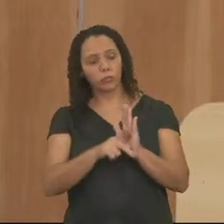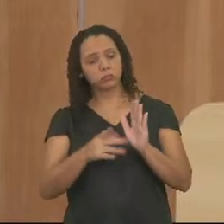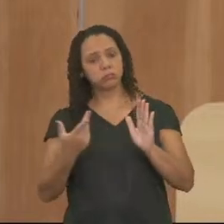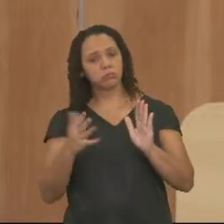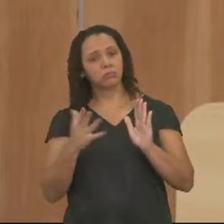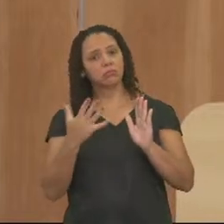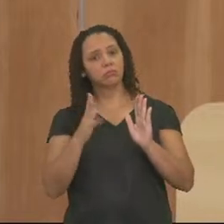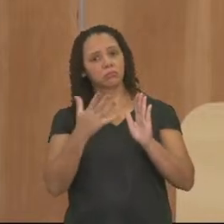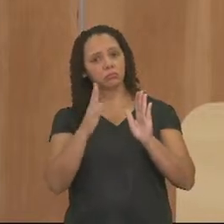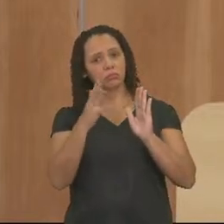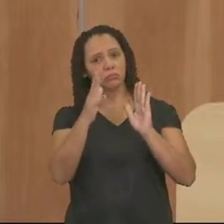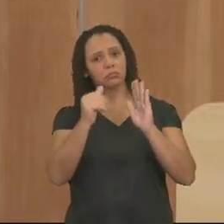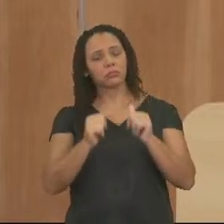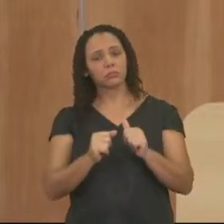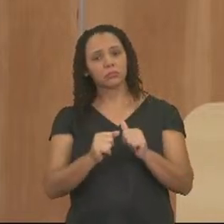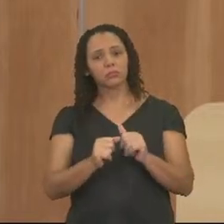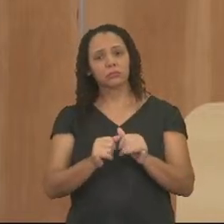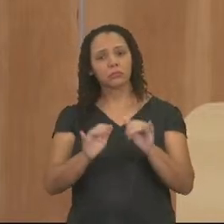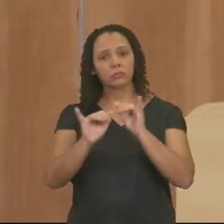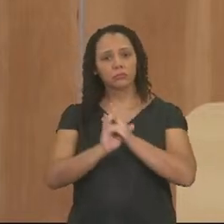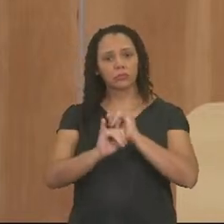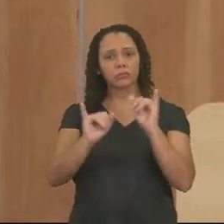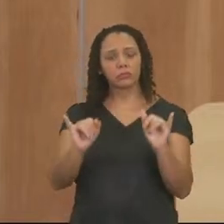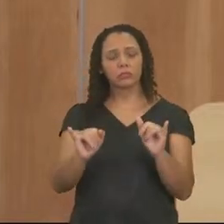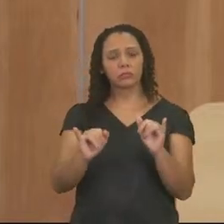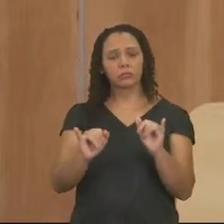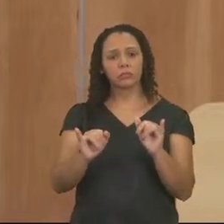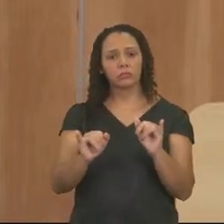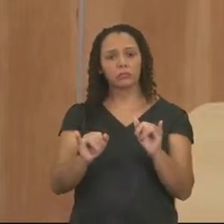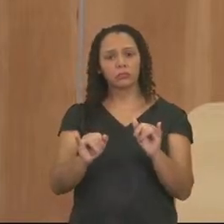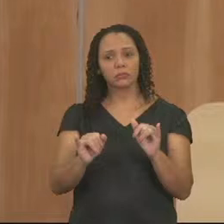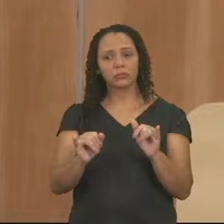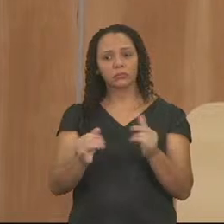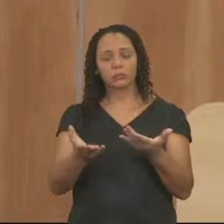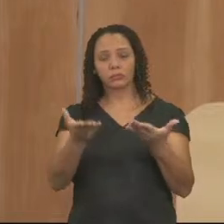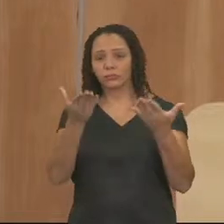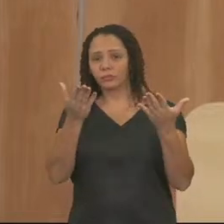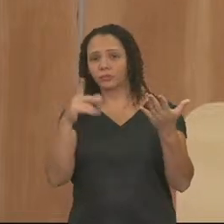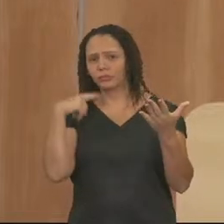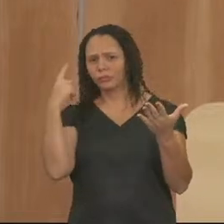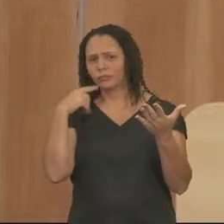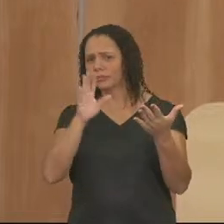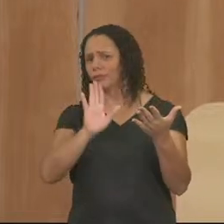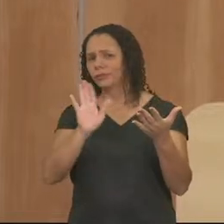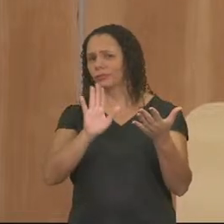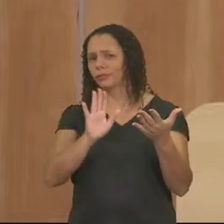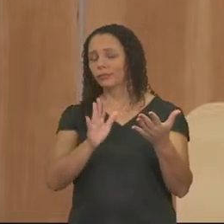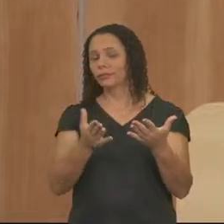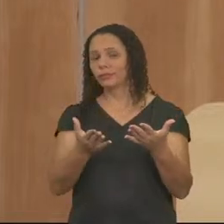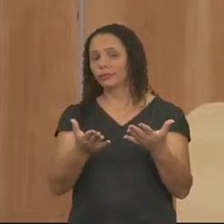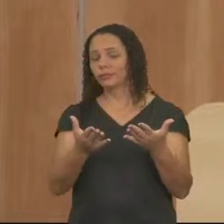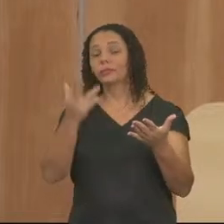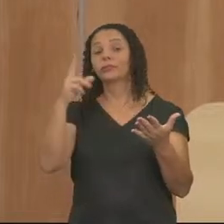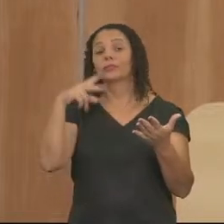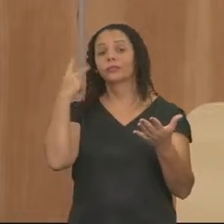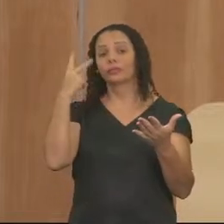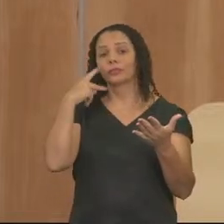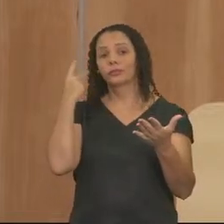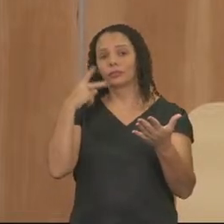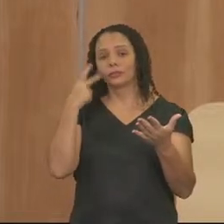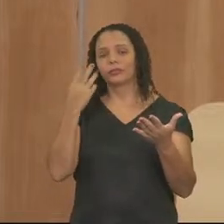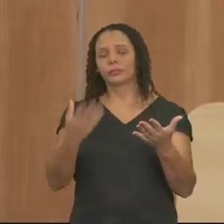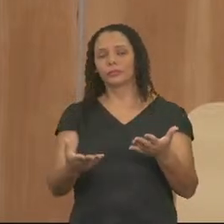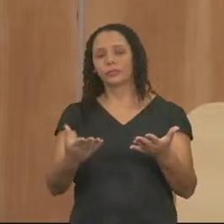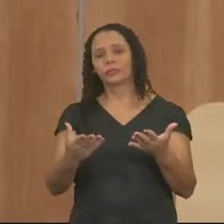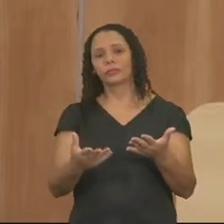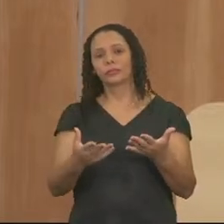ao nobre deputado, estou vendo o futuro, hein? Ao nobre vereador,